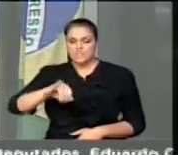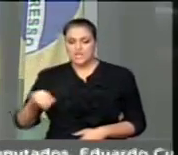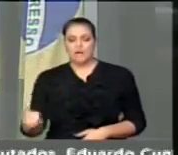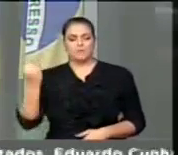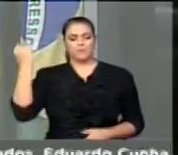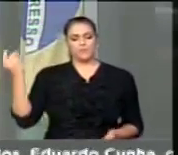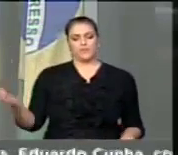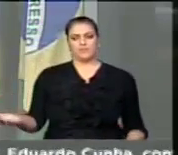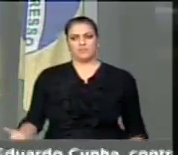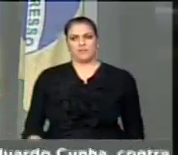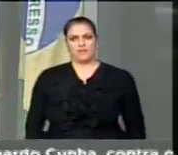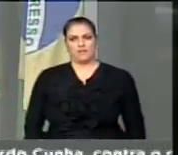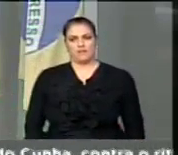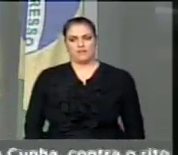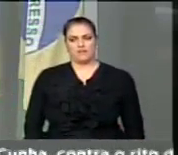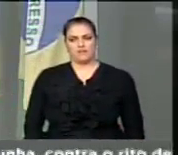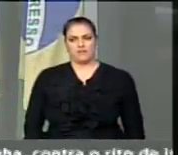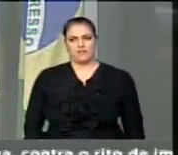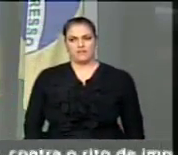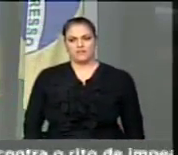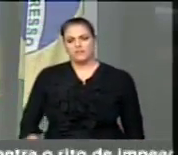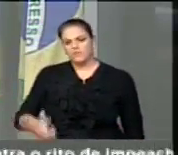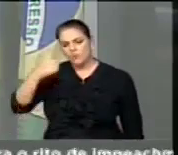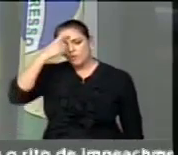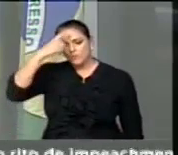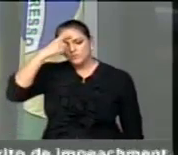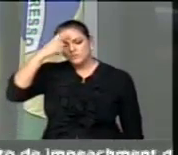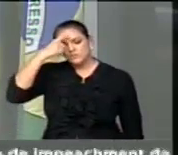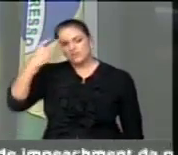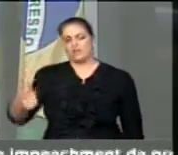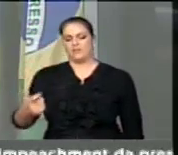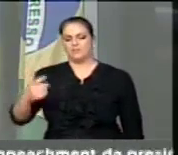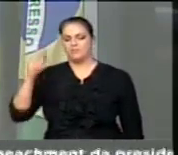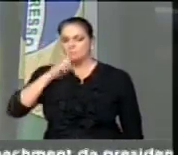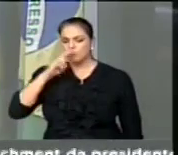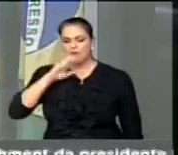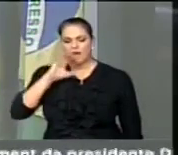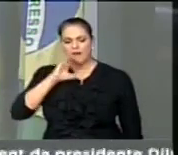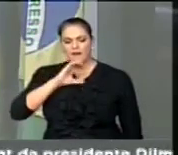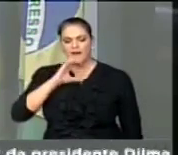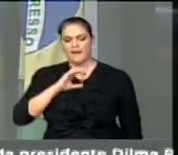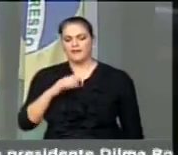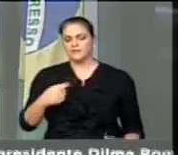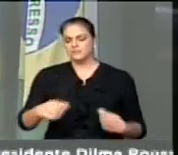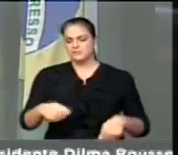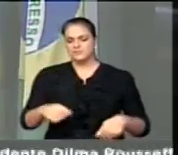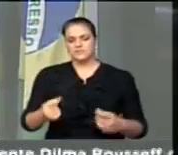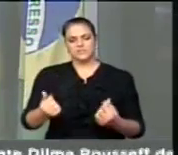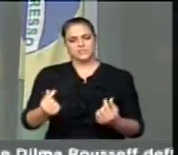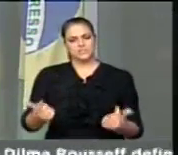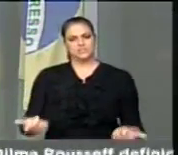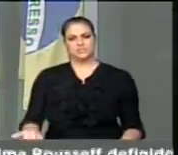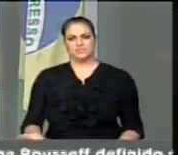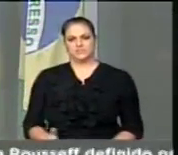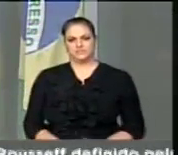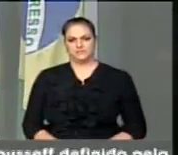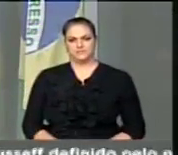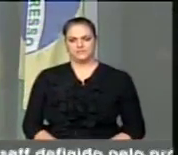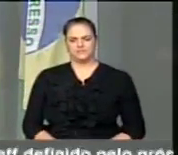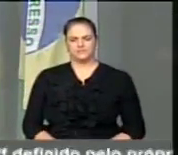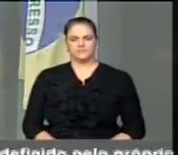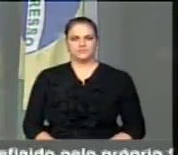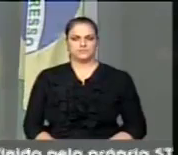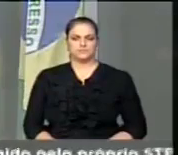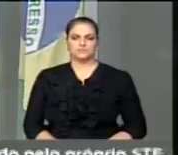explorar com consciência, mas principalmente com celeridade, o pré-sal brasileiro, gerando riqueza para o país. Eu